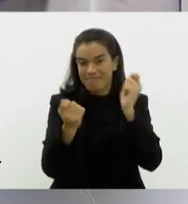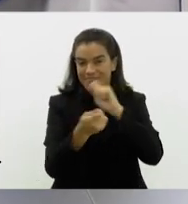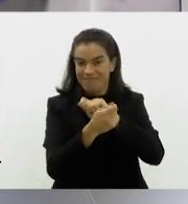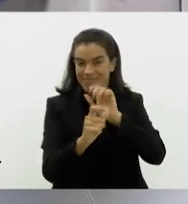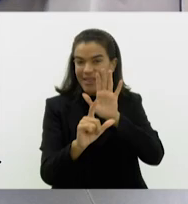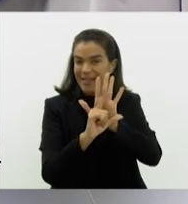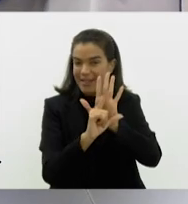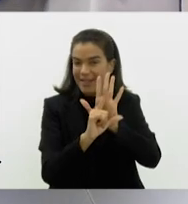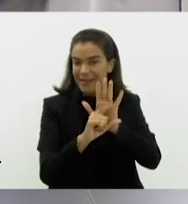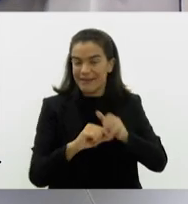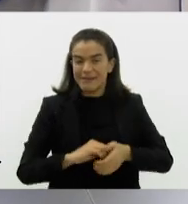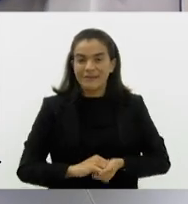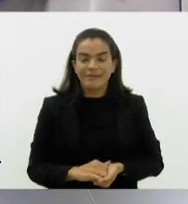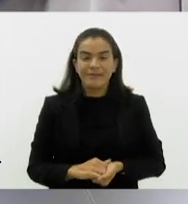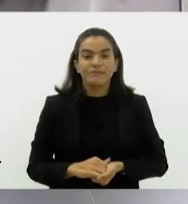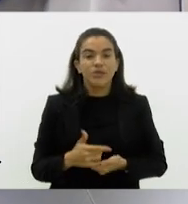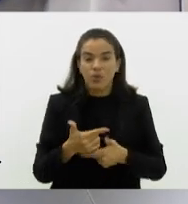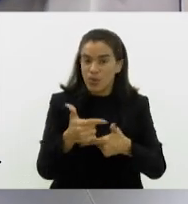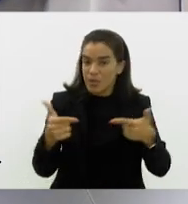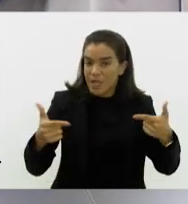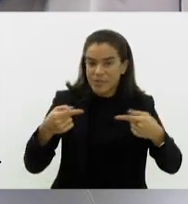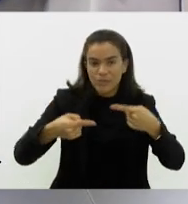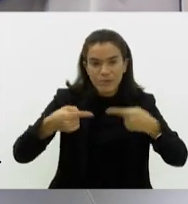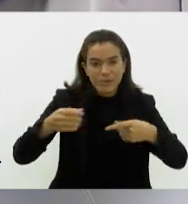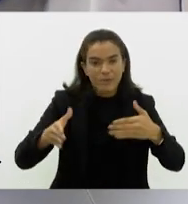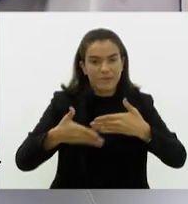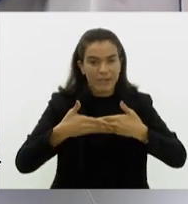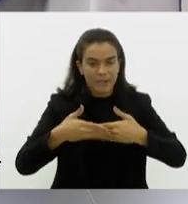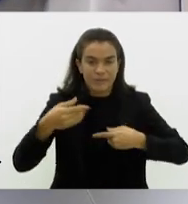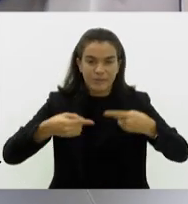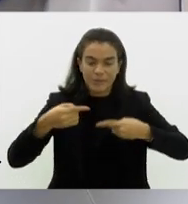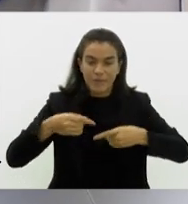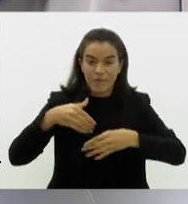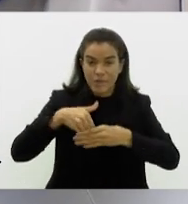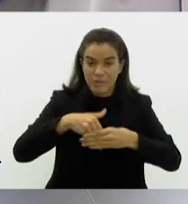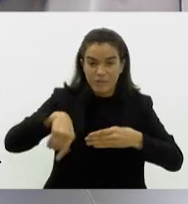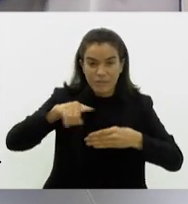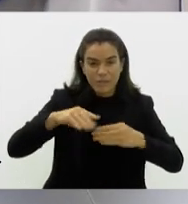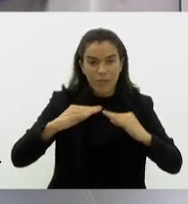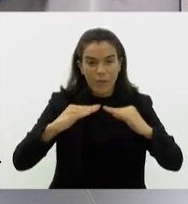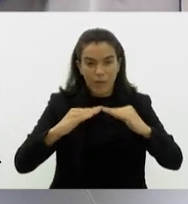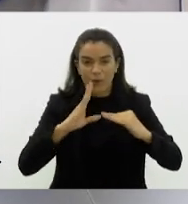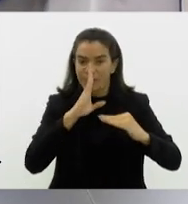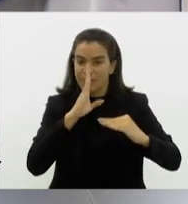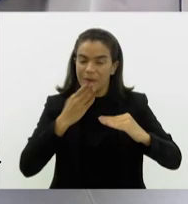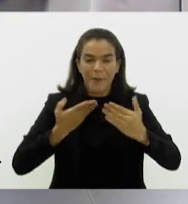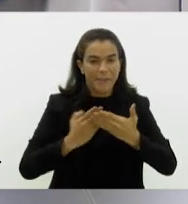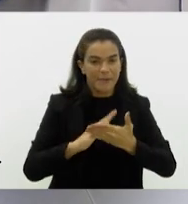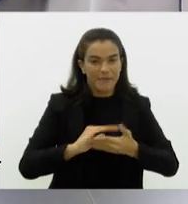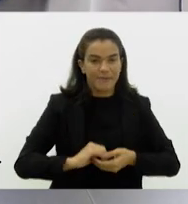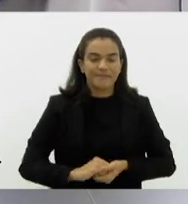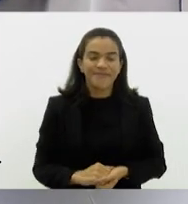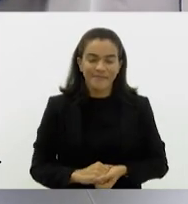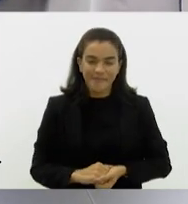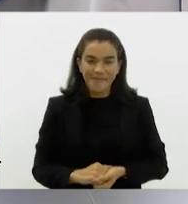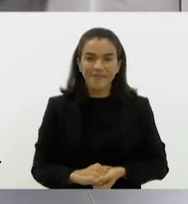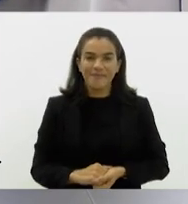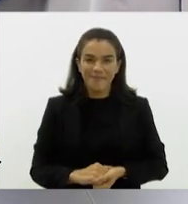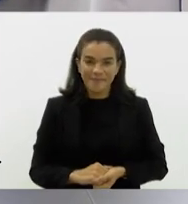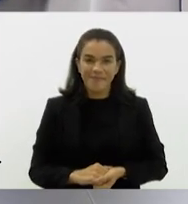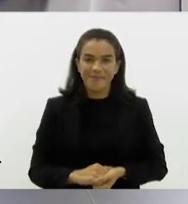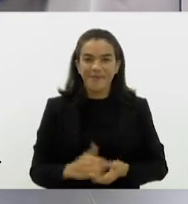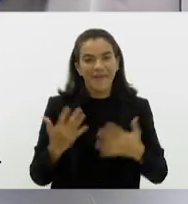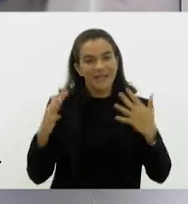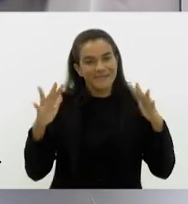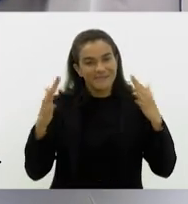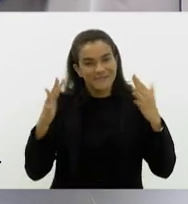lei. Bem, não havendo quem queira discutir, encerrada a discussão, em votação, senhores que aprovam, permaneçam como estão. Aprovado,